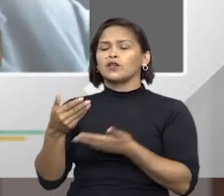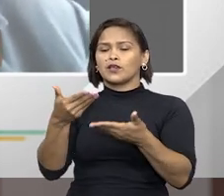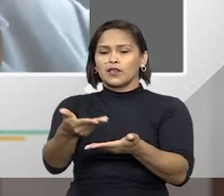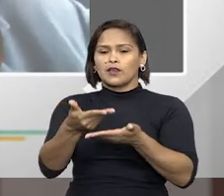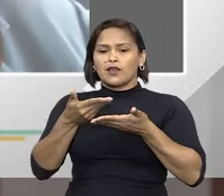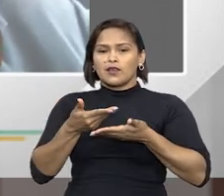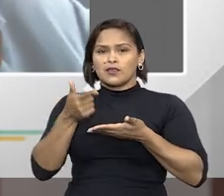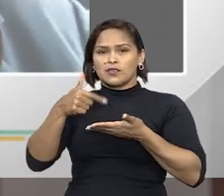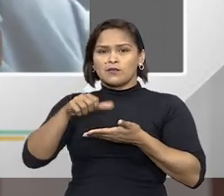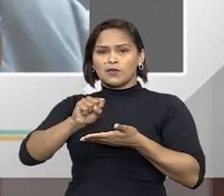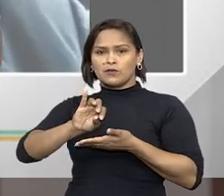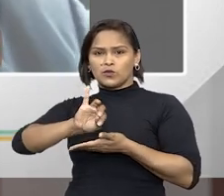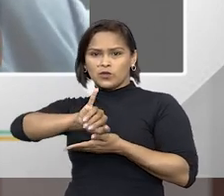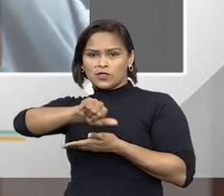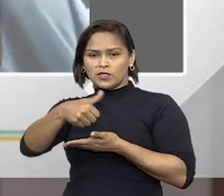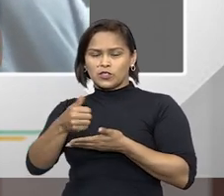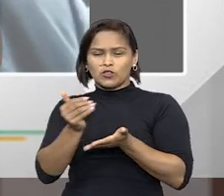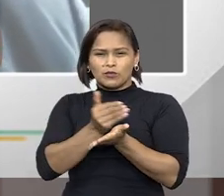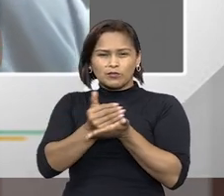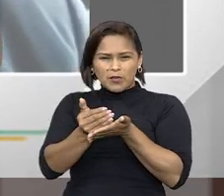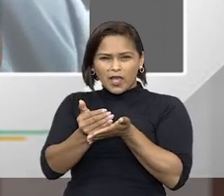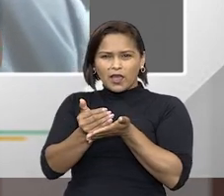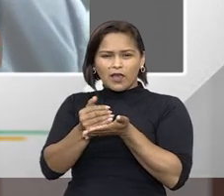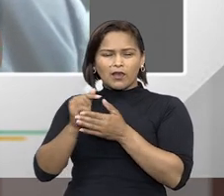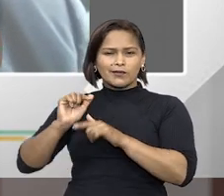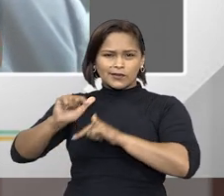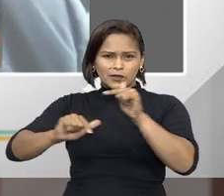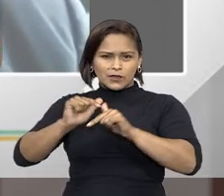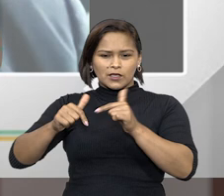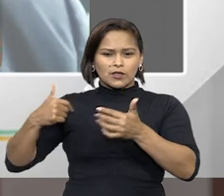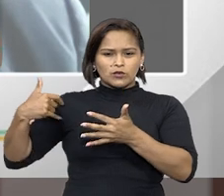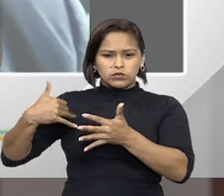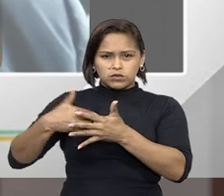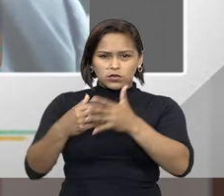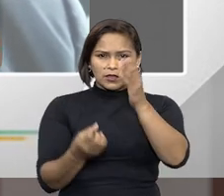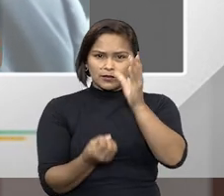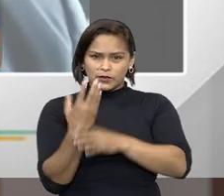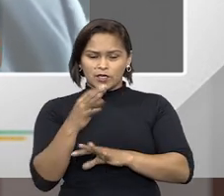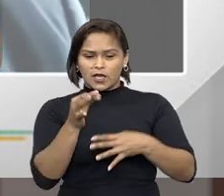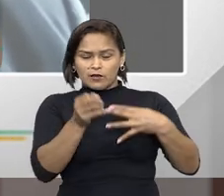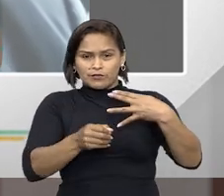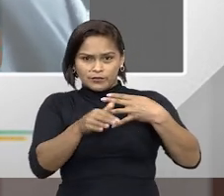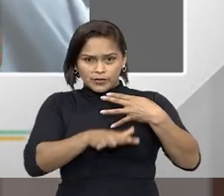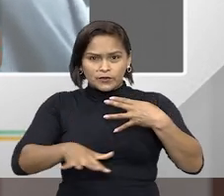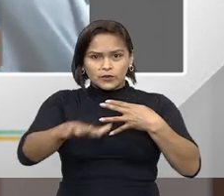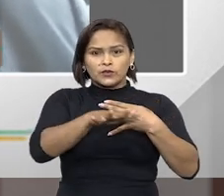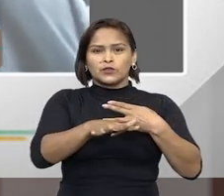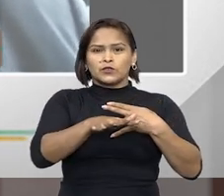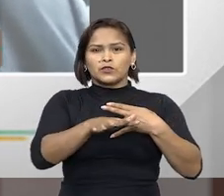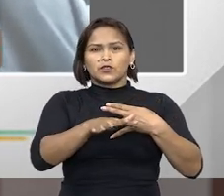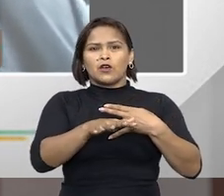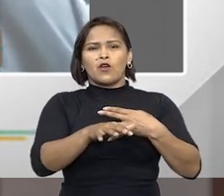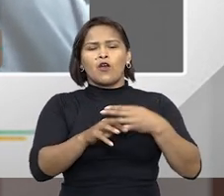STJ, logo no início da sua jurisdição, inúmeros processos